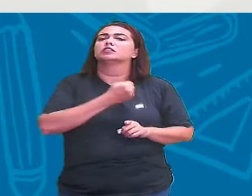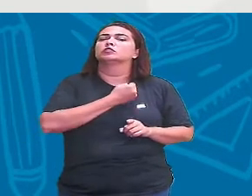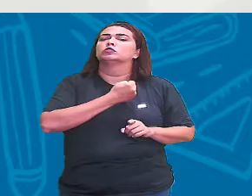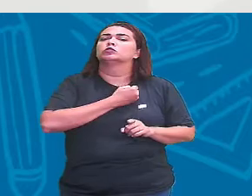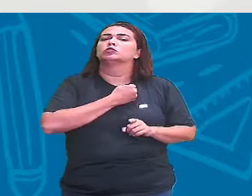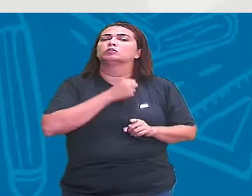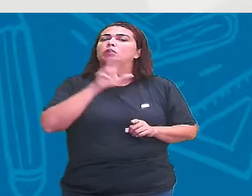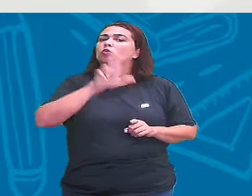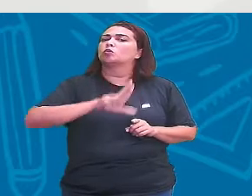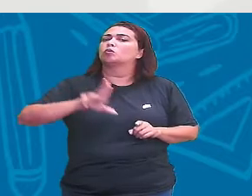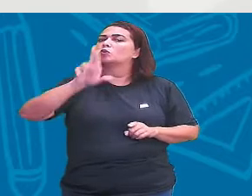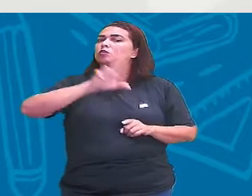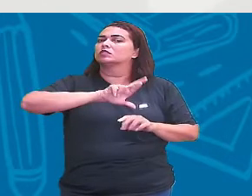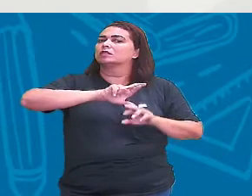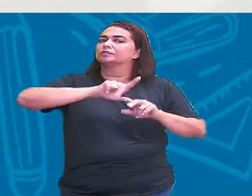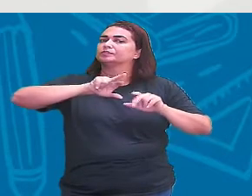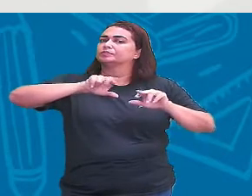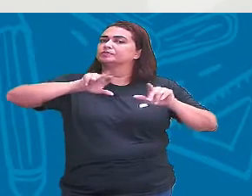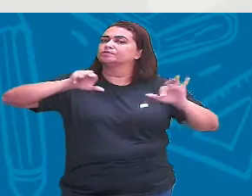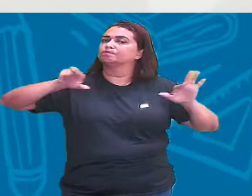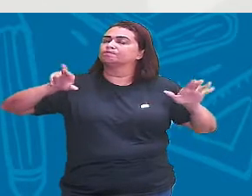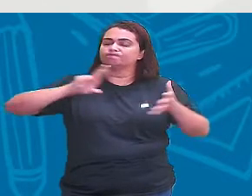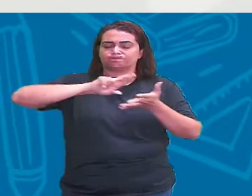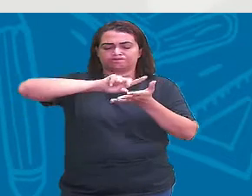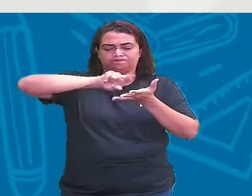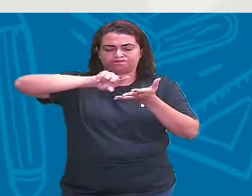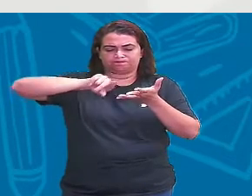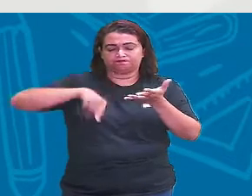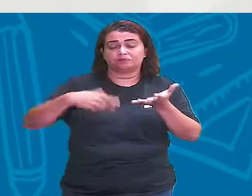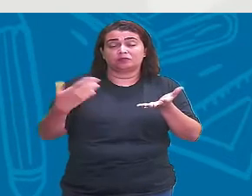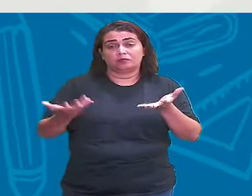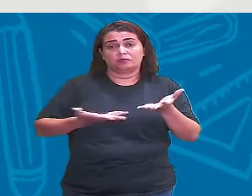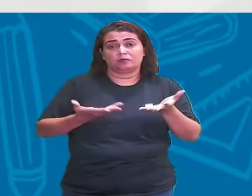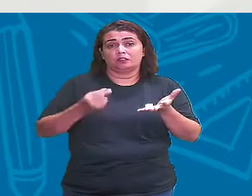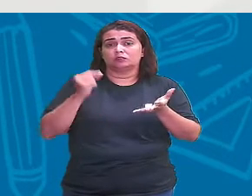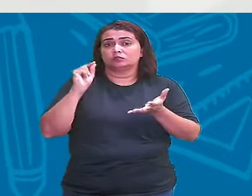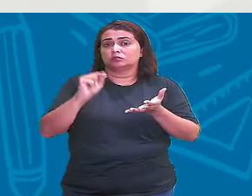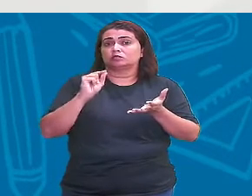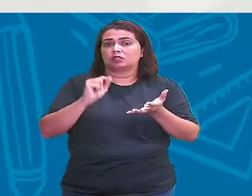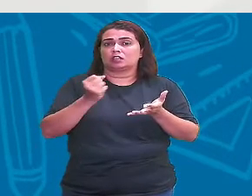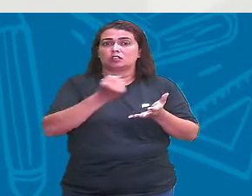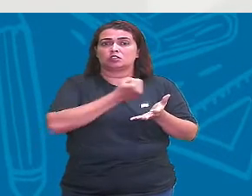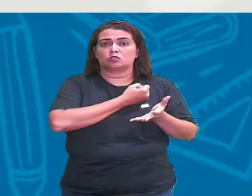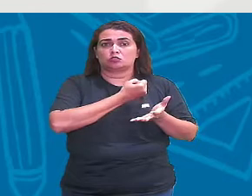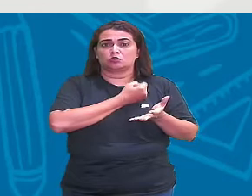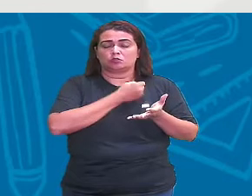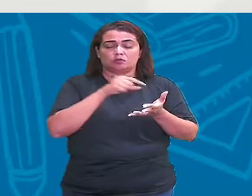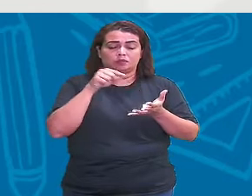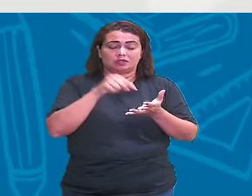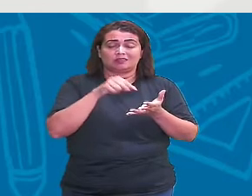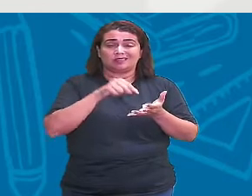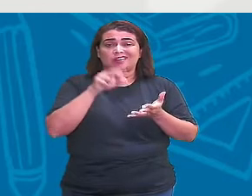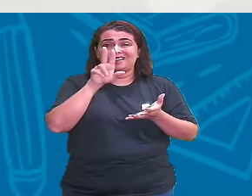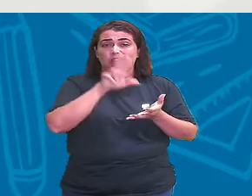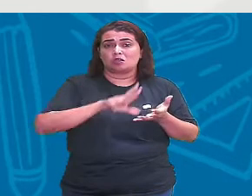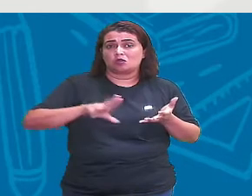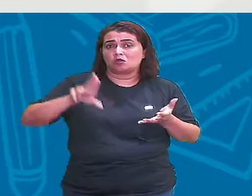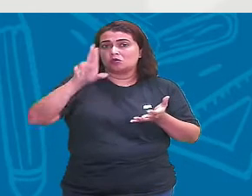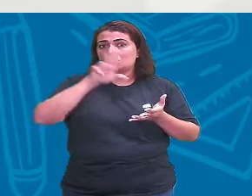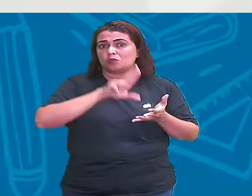números. E hoje a gente vai falar exatamente sobre os números sendo usados